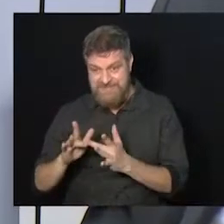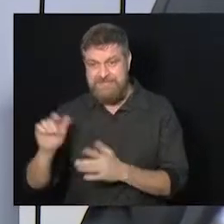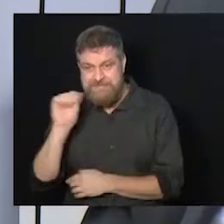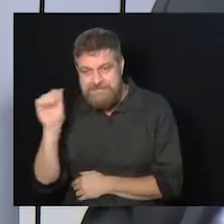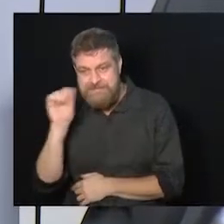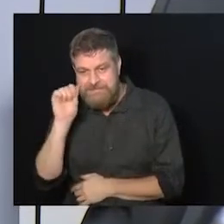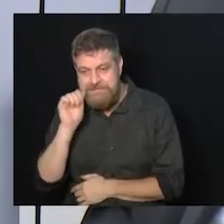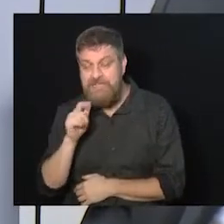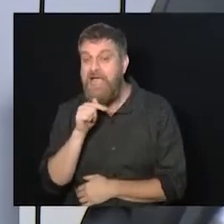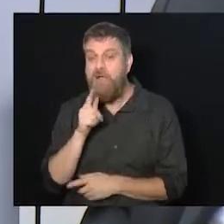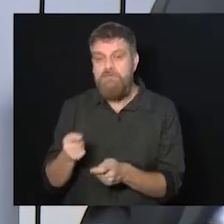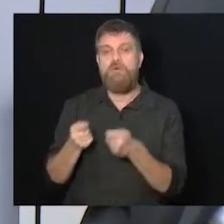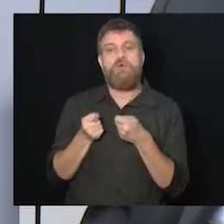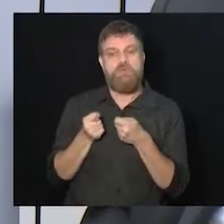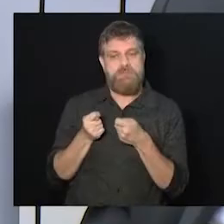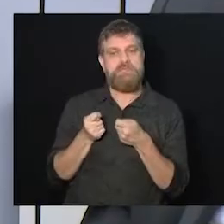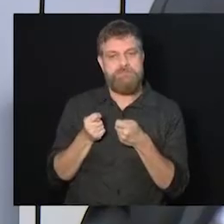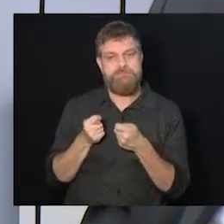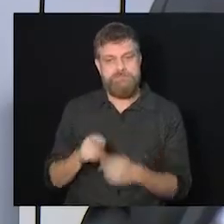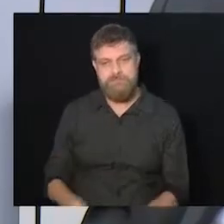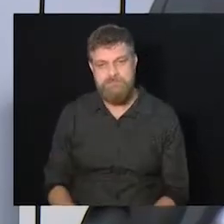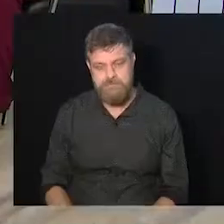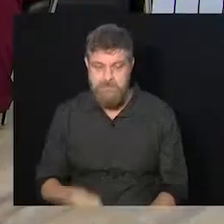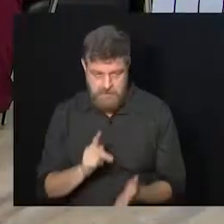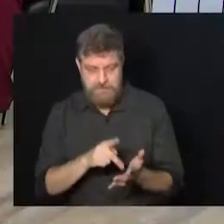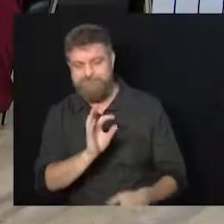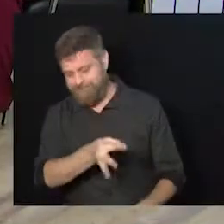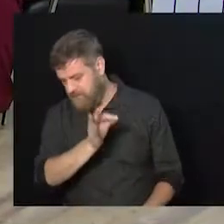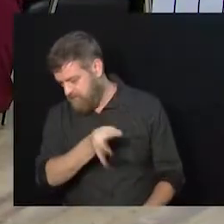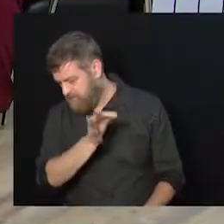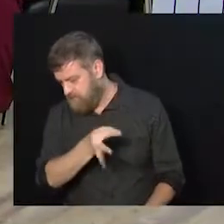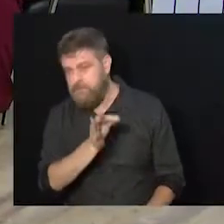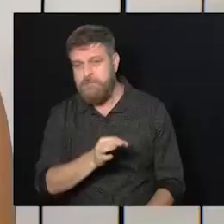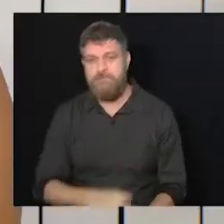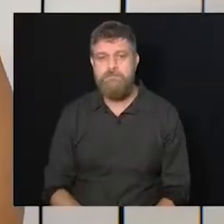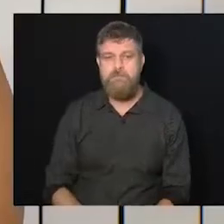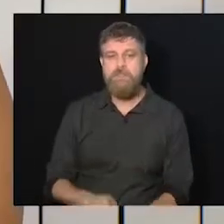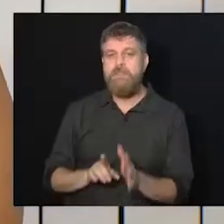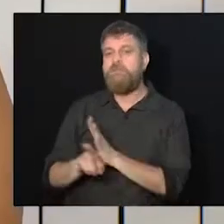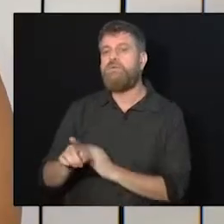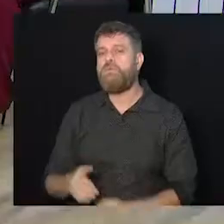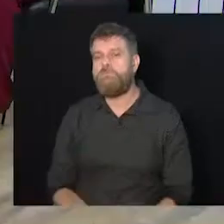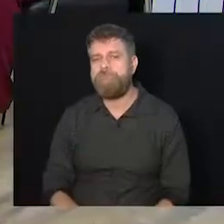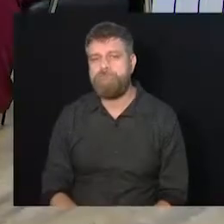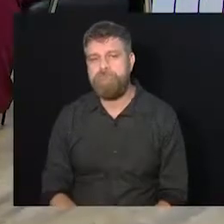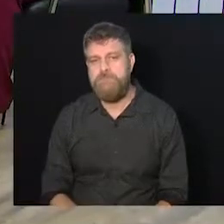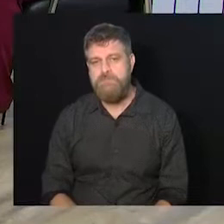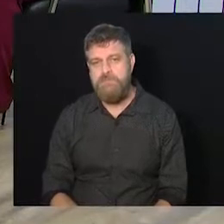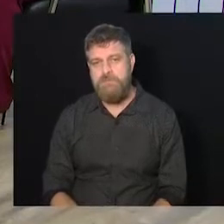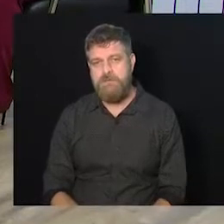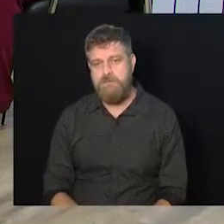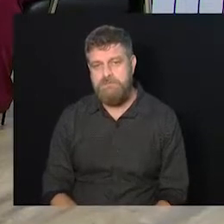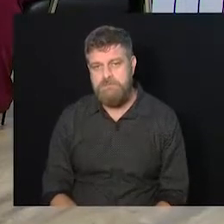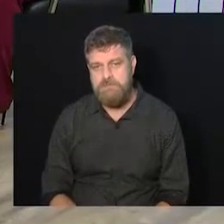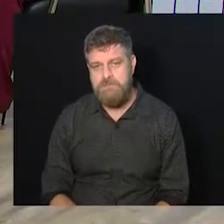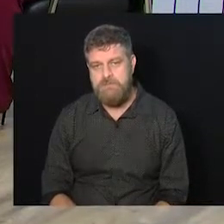de água. Verdade, professora. Né? É verdade. Professora Luciane. Olha, nós